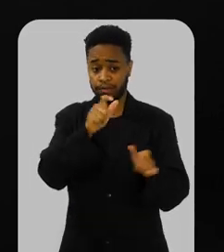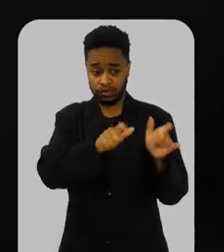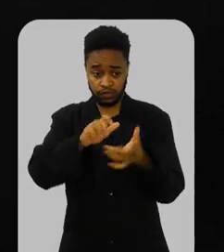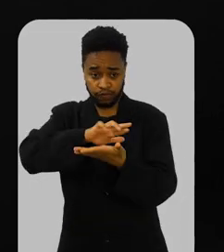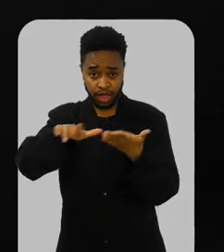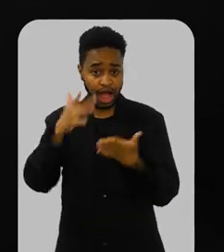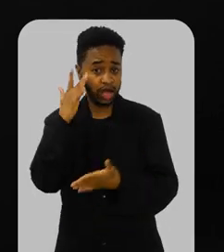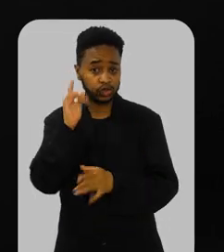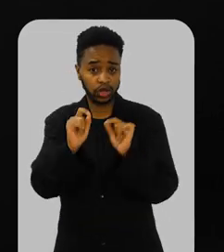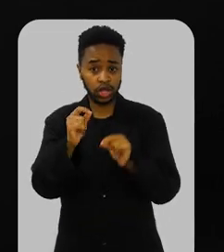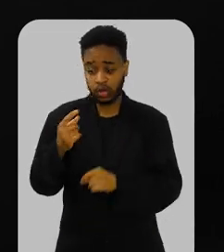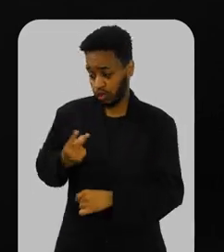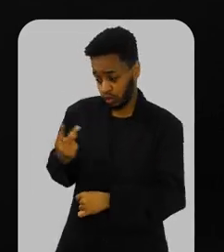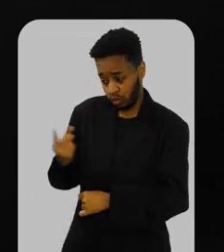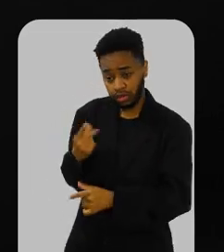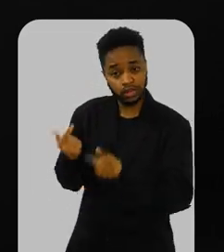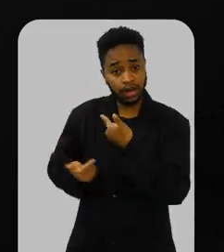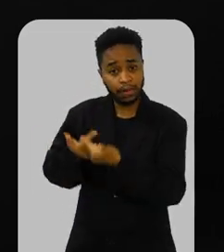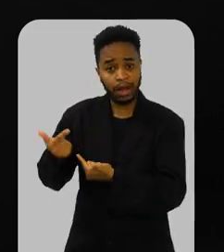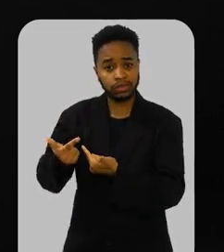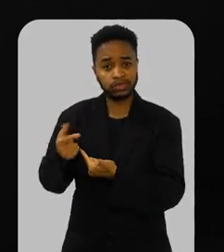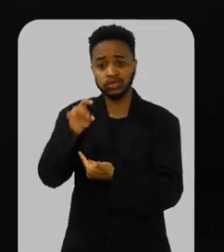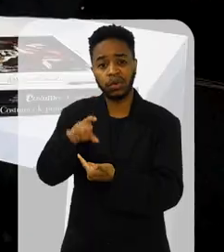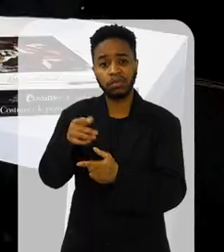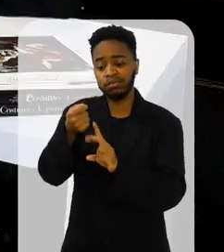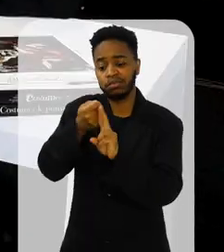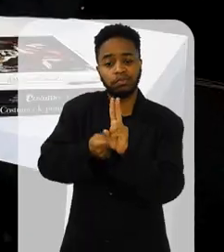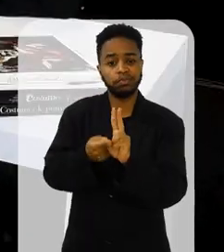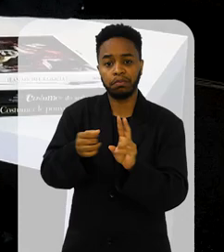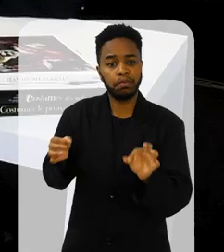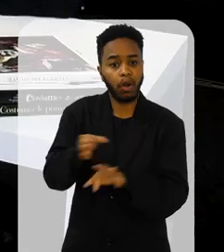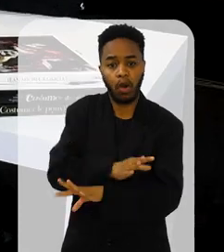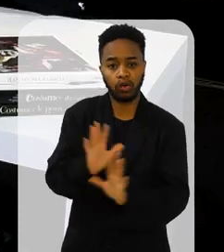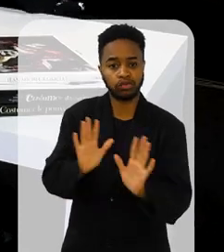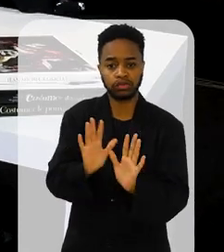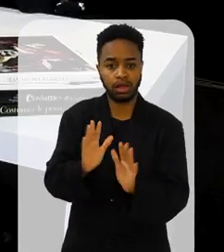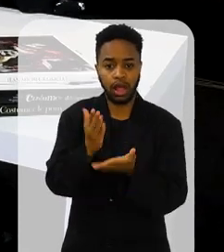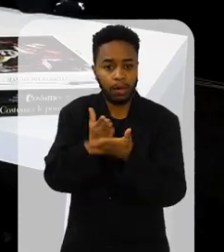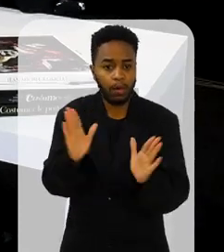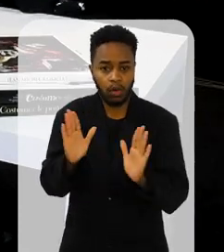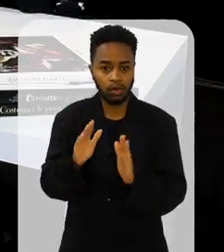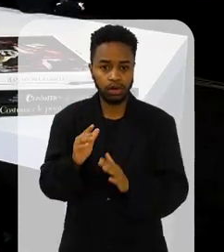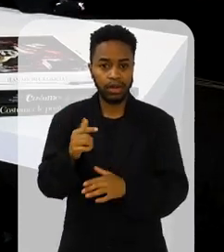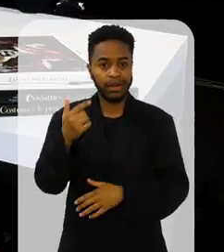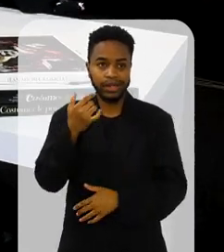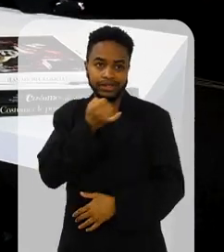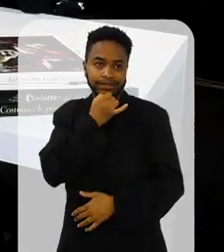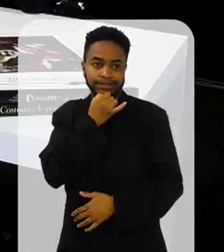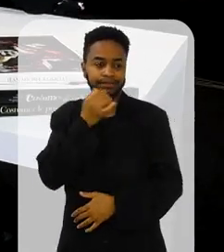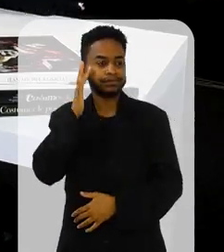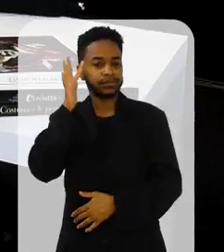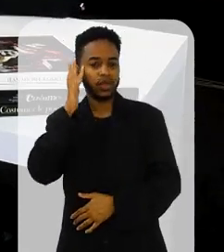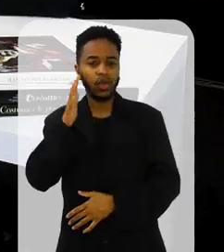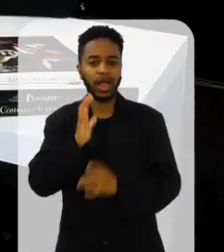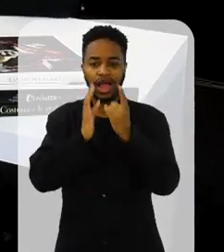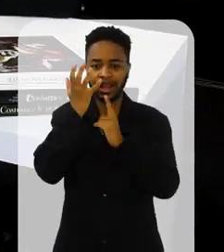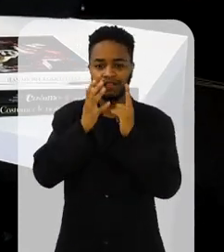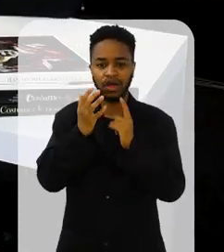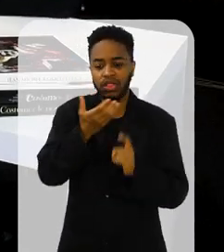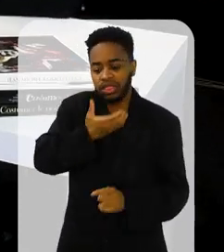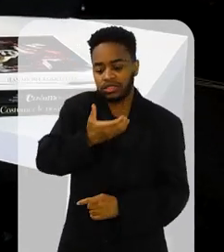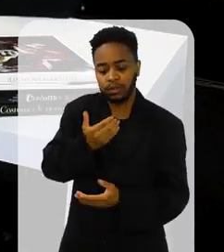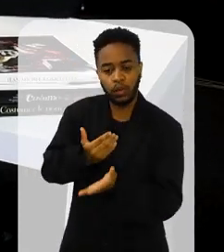eu faço e você faz acontece em 2 meses. Você pensa carnaval e executa tudo a partir